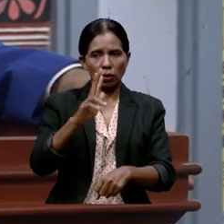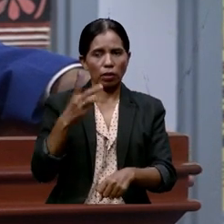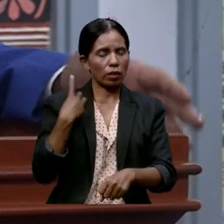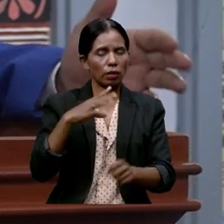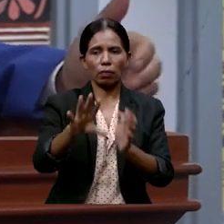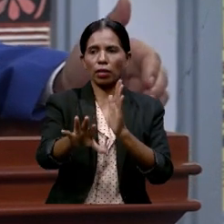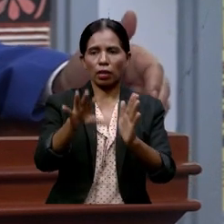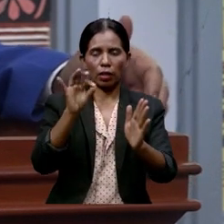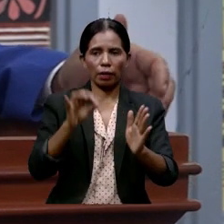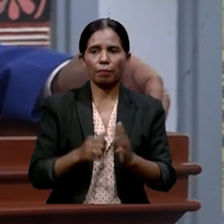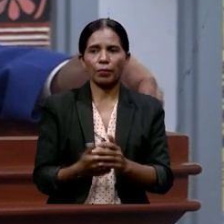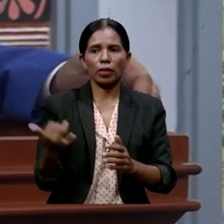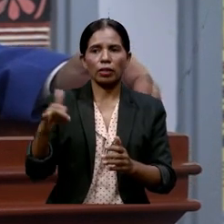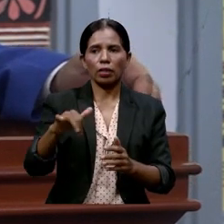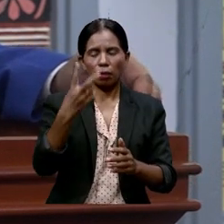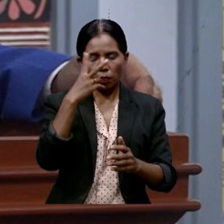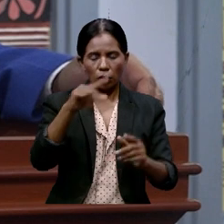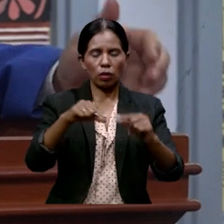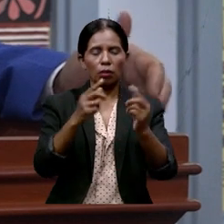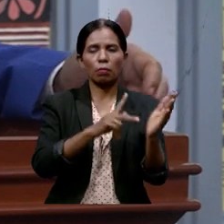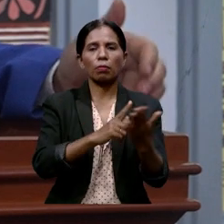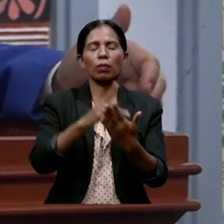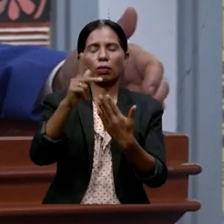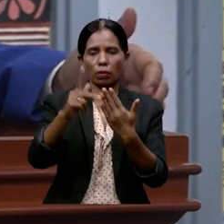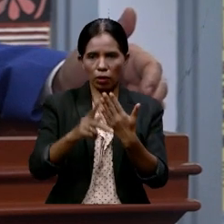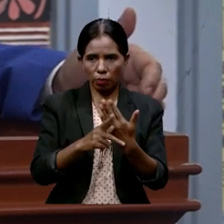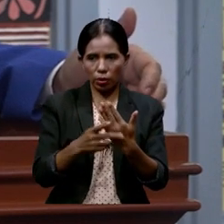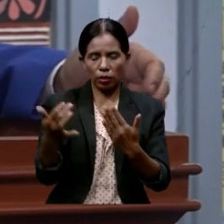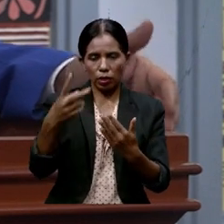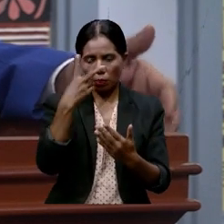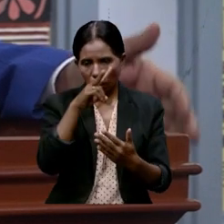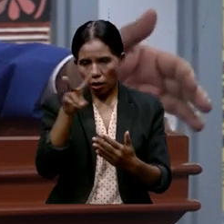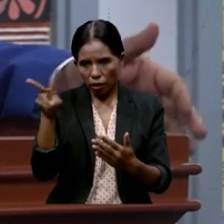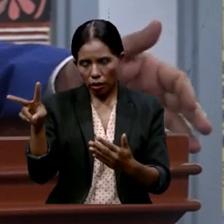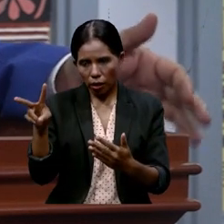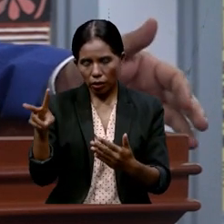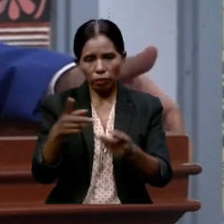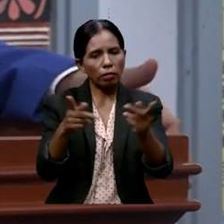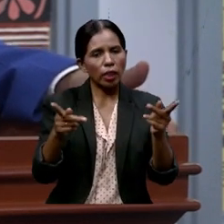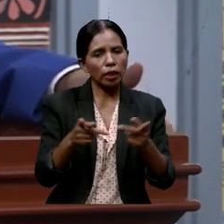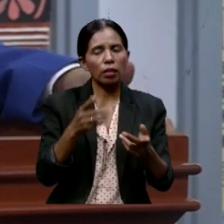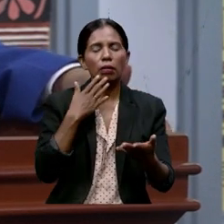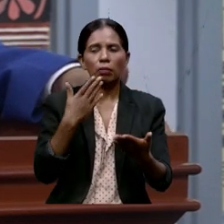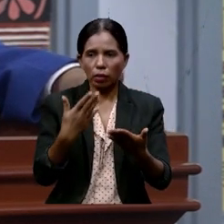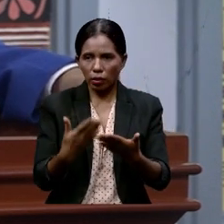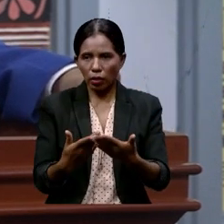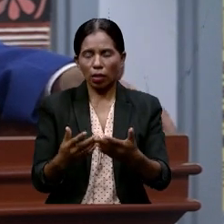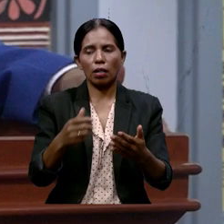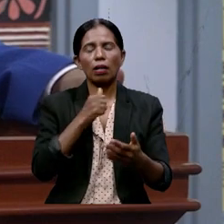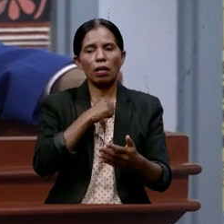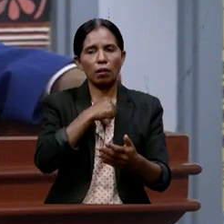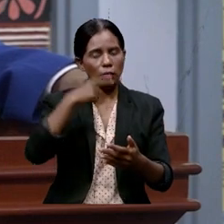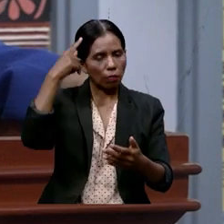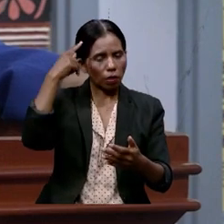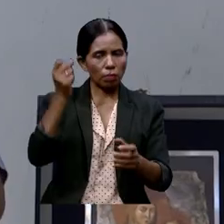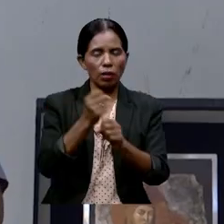escolha, ser mais que isso ser no programa, Sira, mas fihir, condições de nebe, maka amu papa belhalo